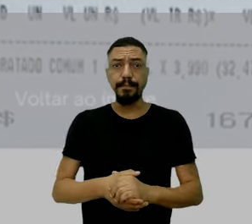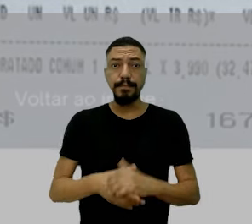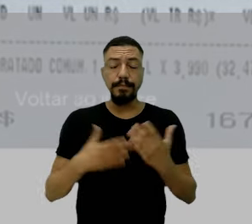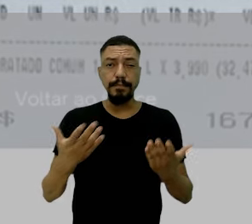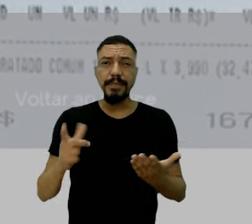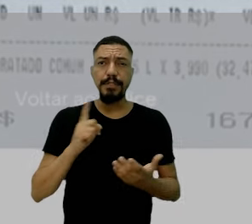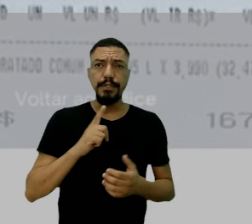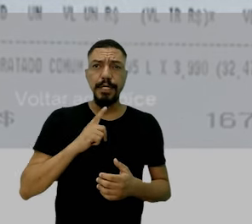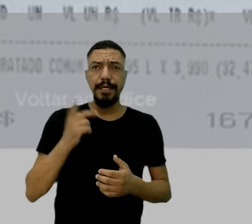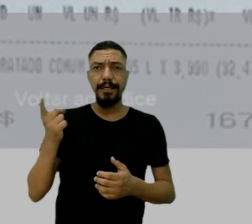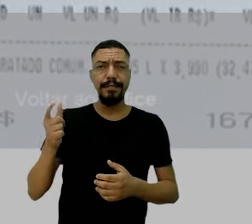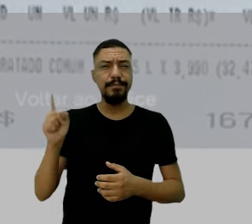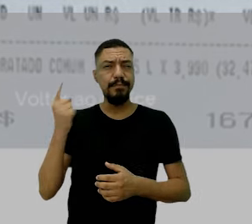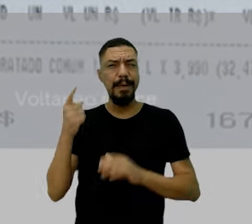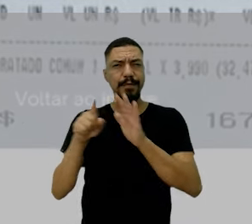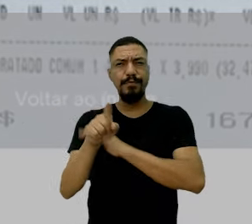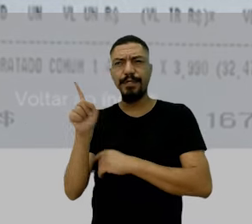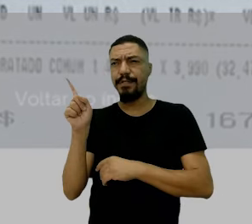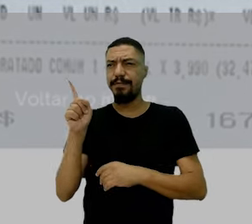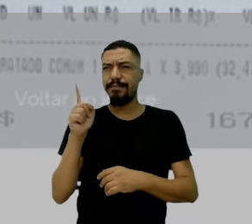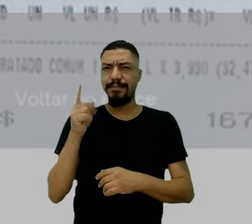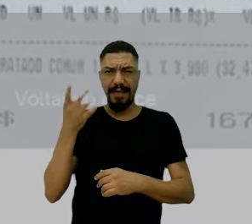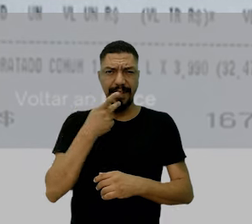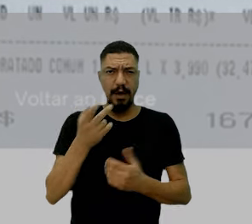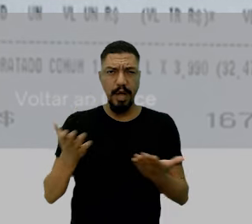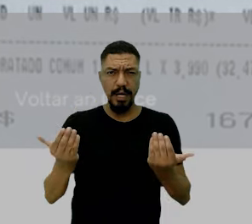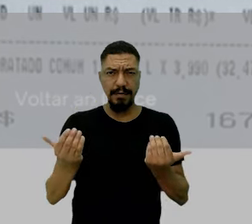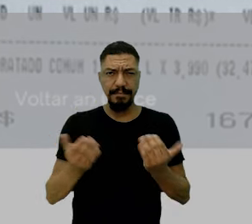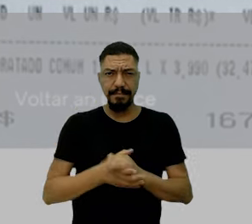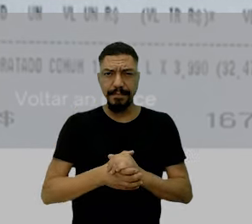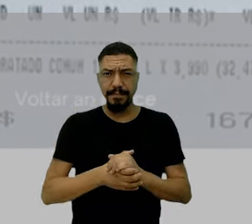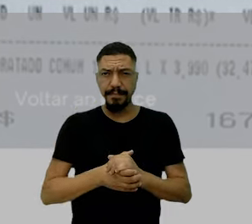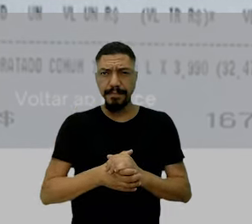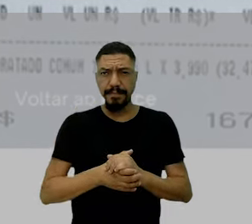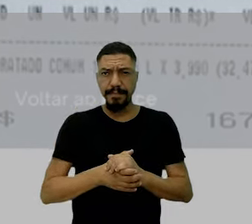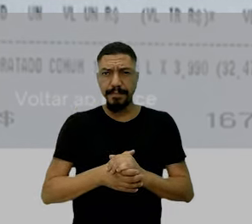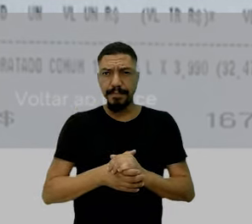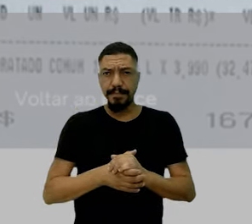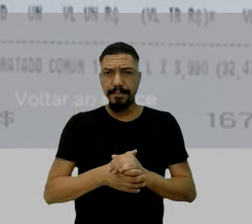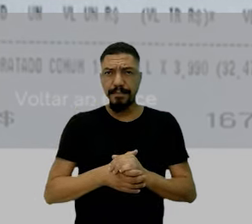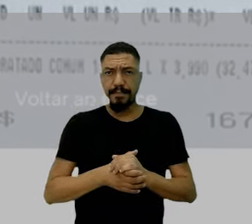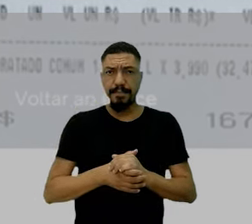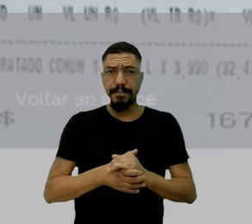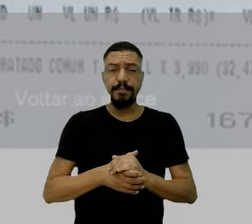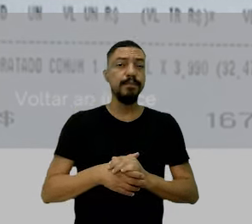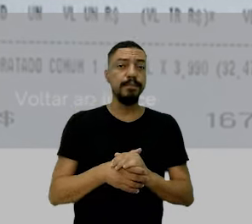Então, tinha um moço com uma pergunta aqui, depois você quer fazer agora?